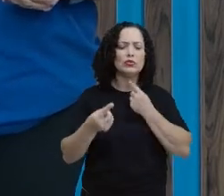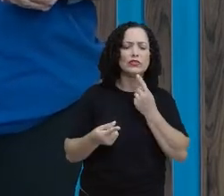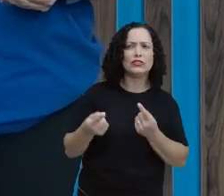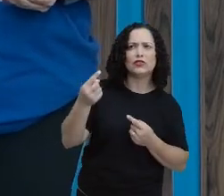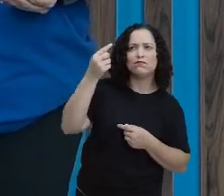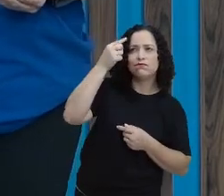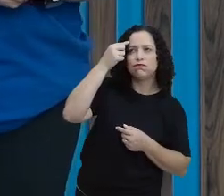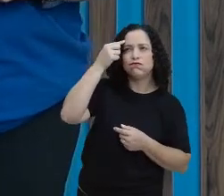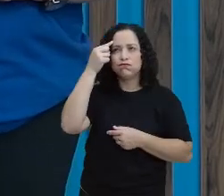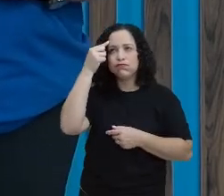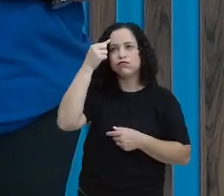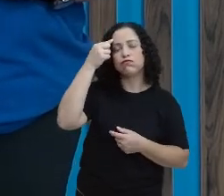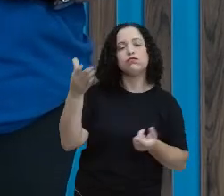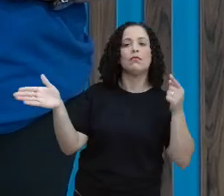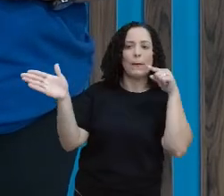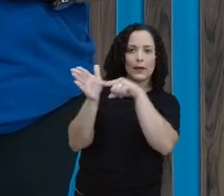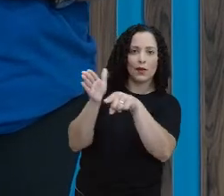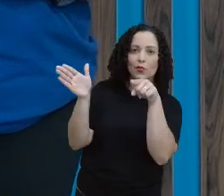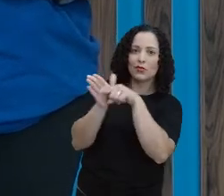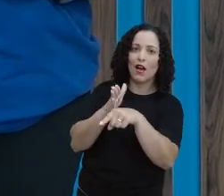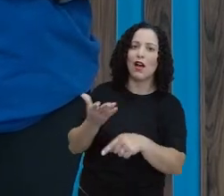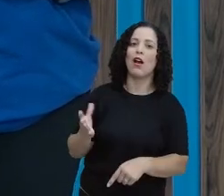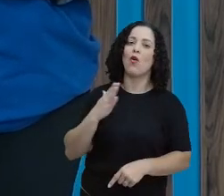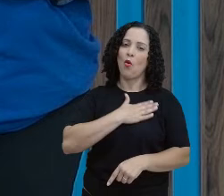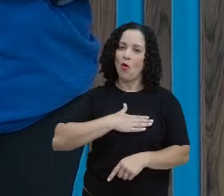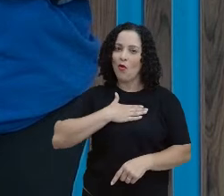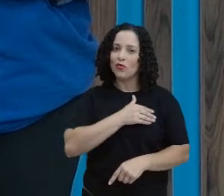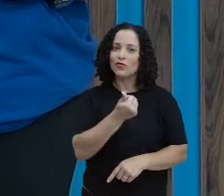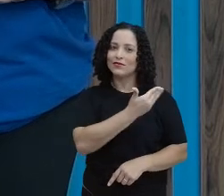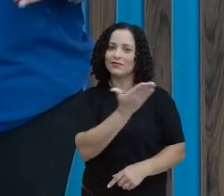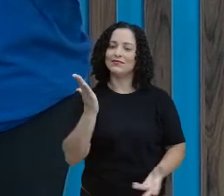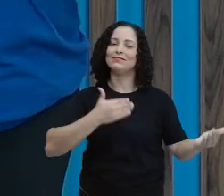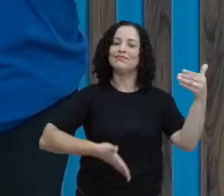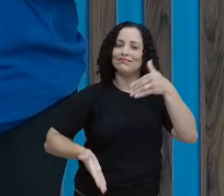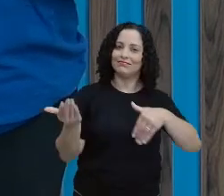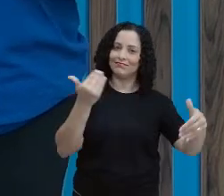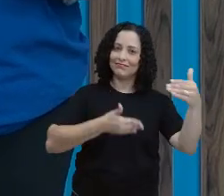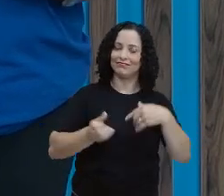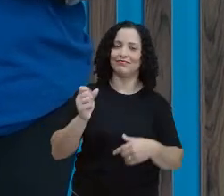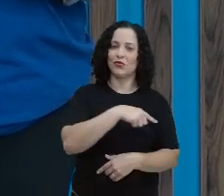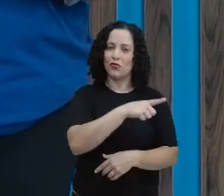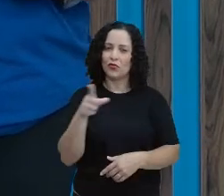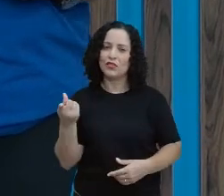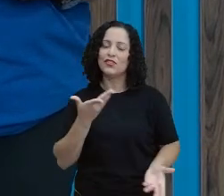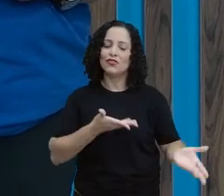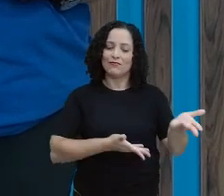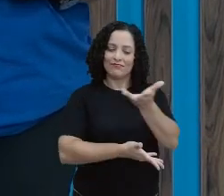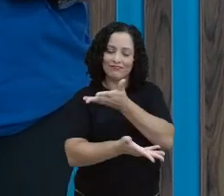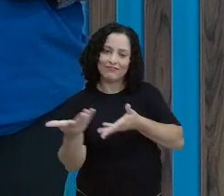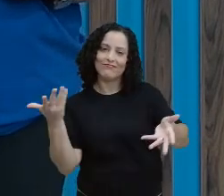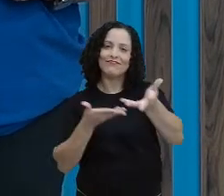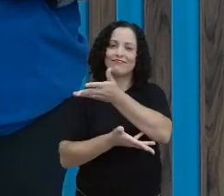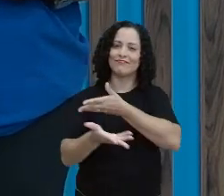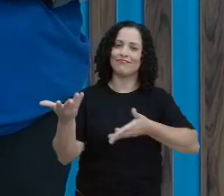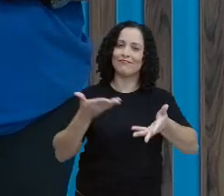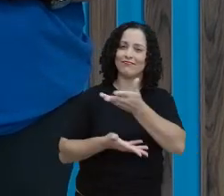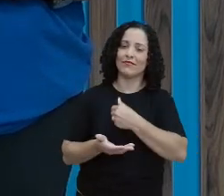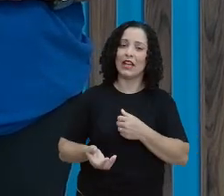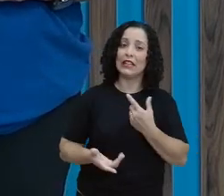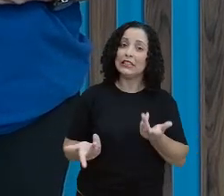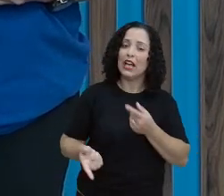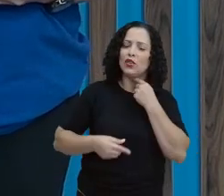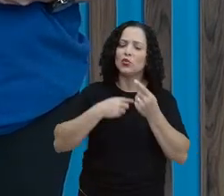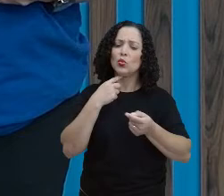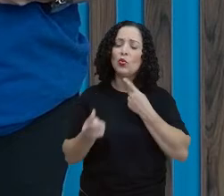Eu adoro quando vocês participam, a professora Isabel também. Então, continuem aí nessa interação conosco, mas tirem suas dúvidas